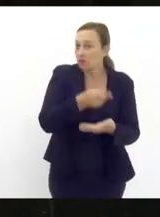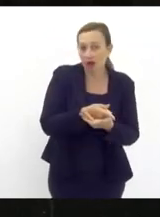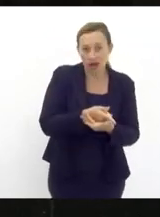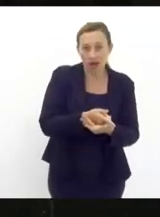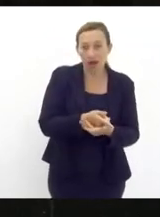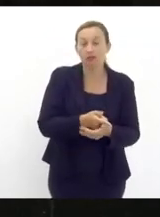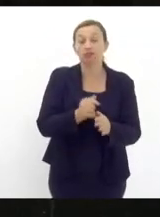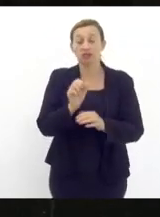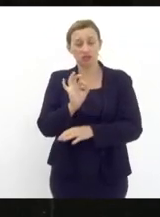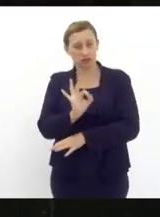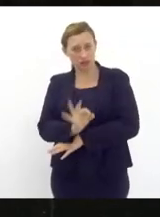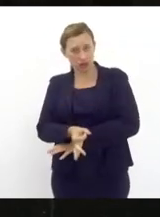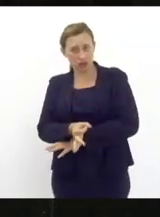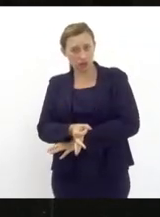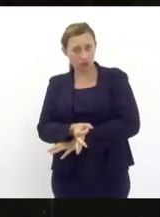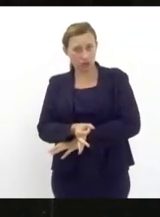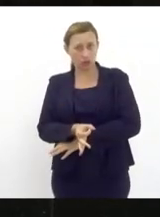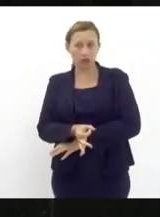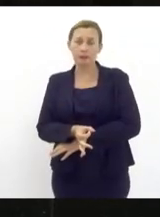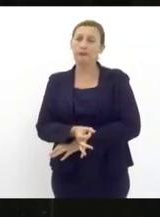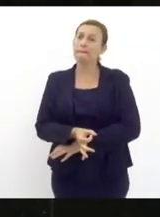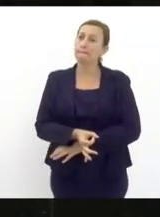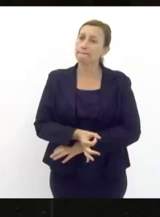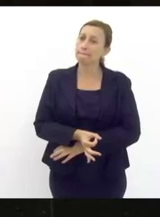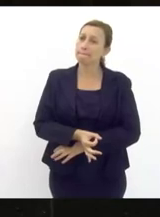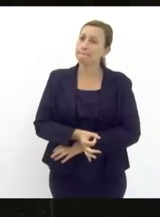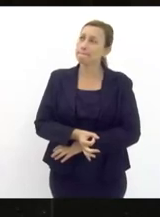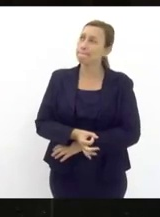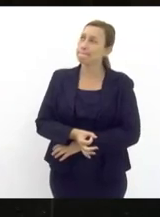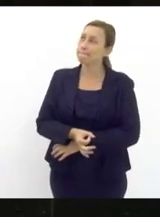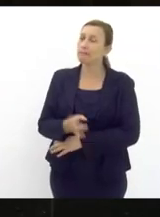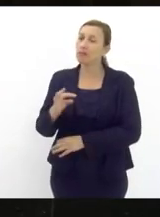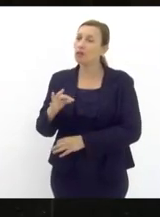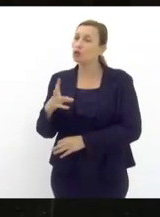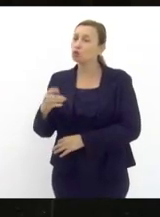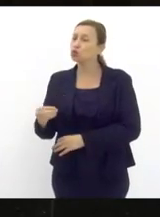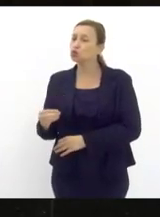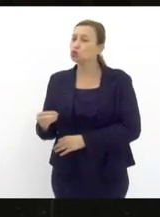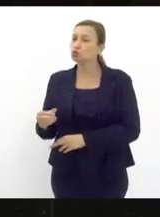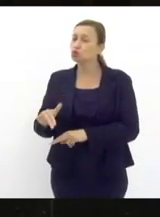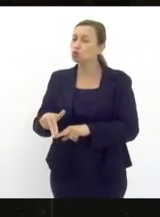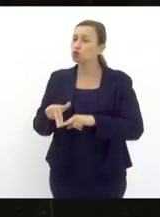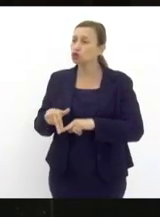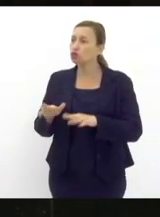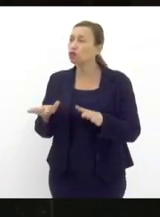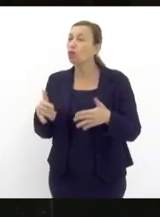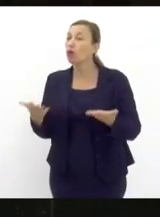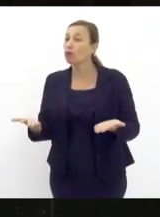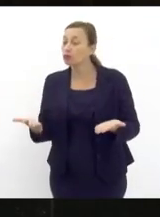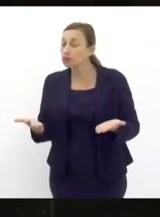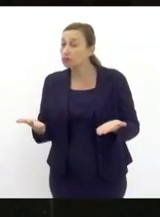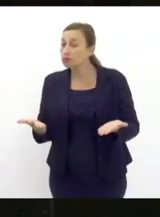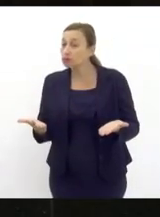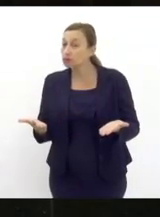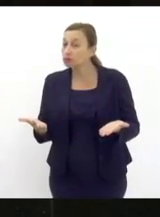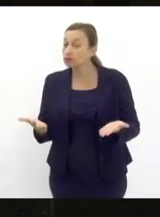claro que o indicativo de tudo isso é que está acontecendo